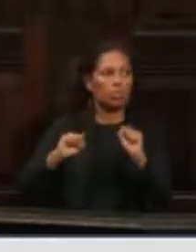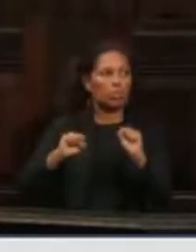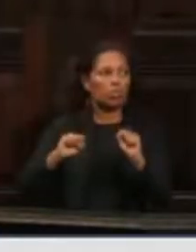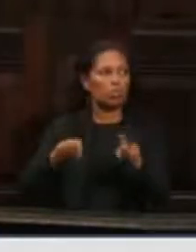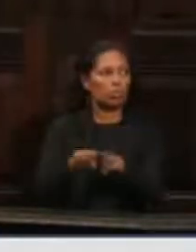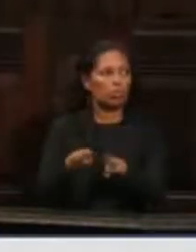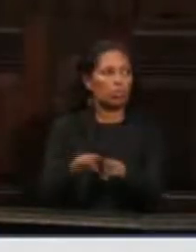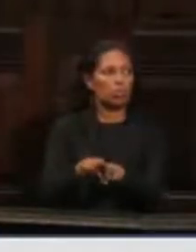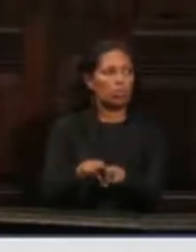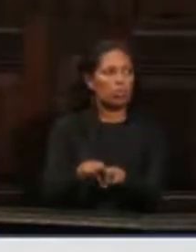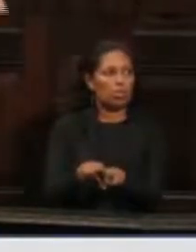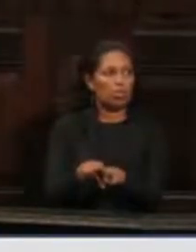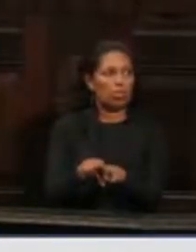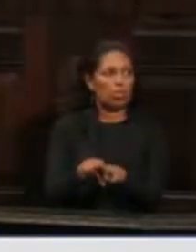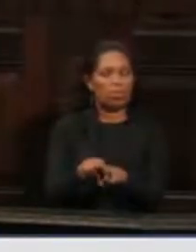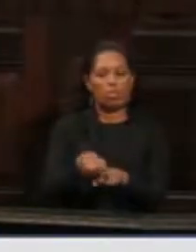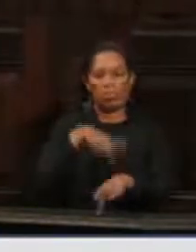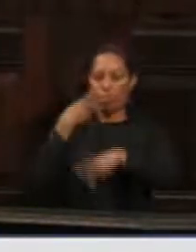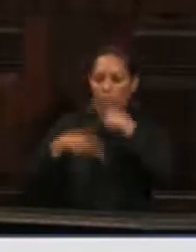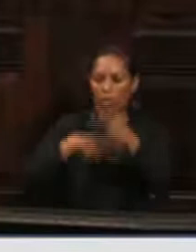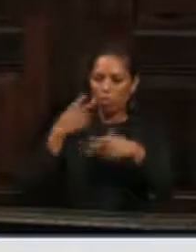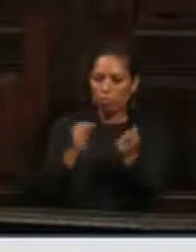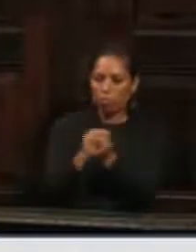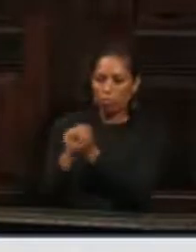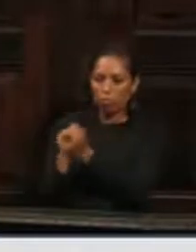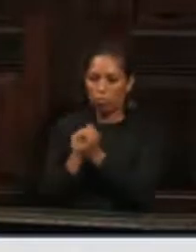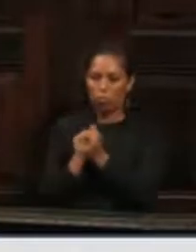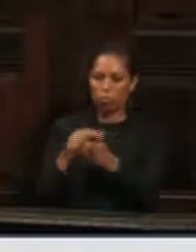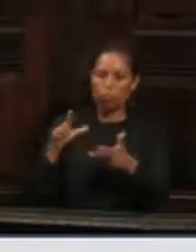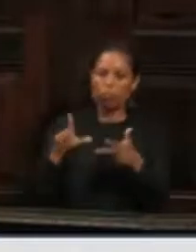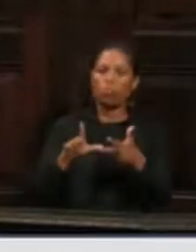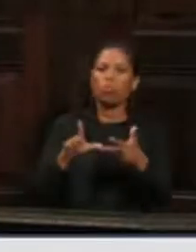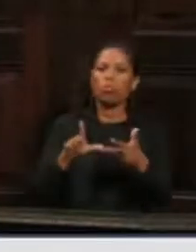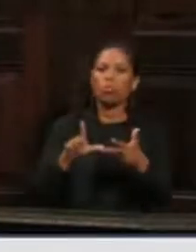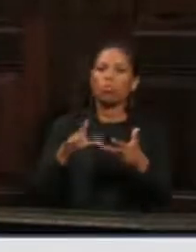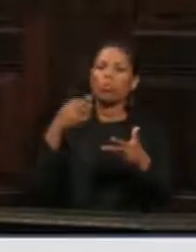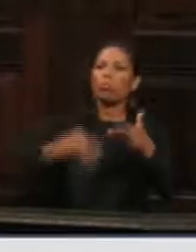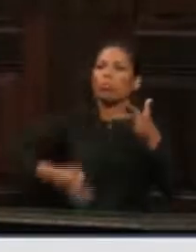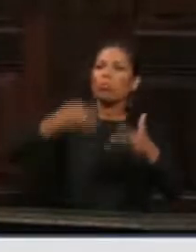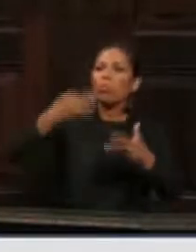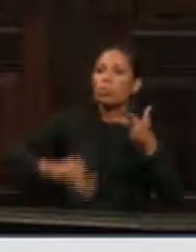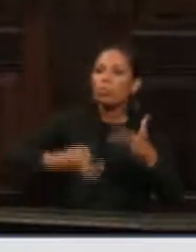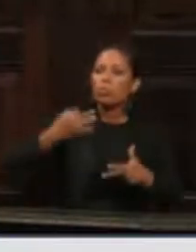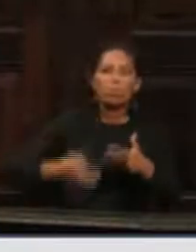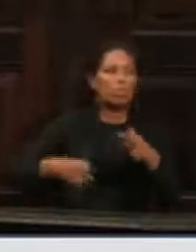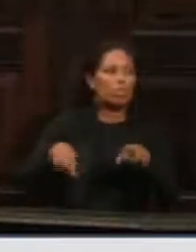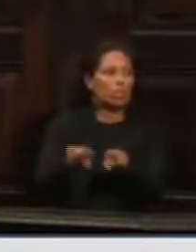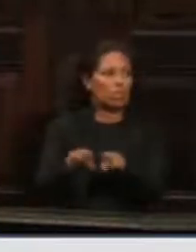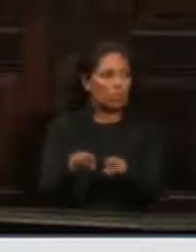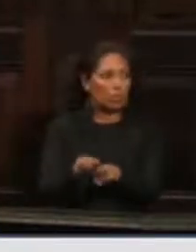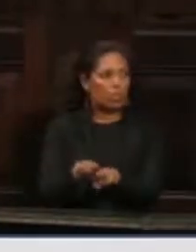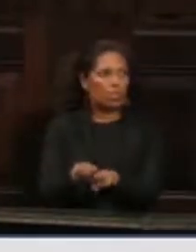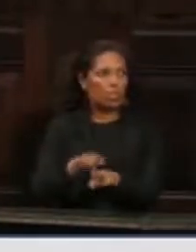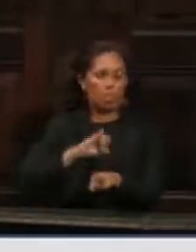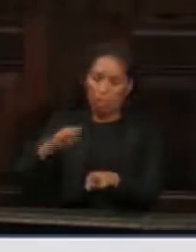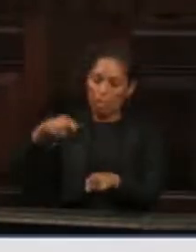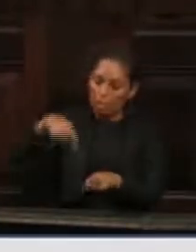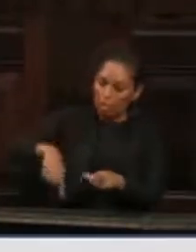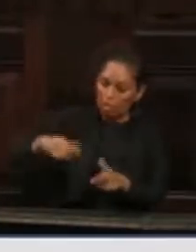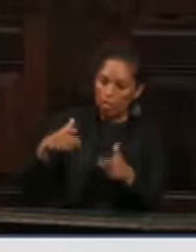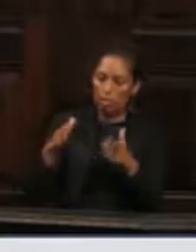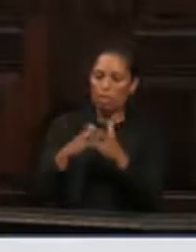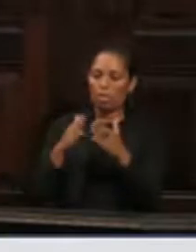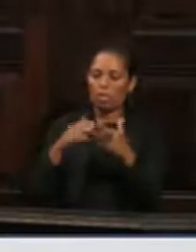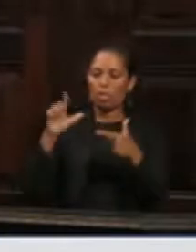importância da participação do Poder Judiciário, que dentro das leis precisa também se posicionar, e o que caber aqui ao Poder Legislativo